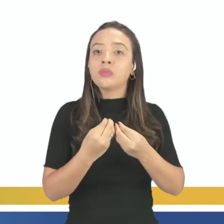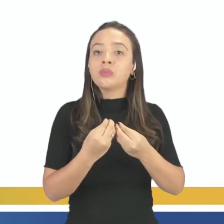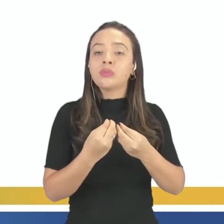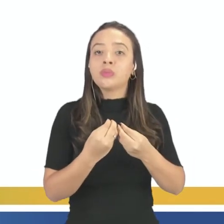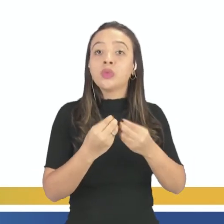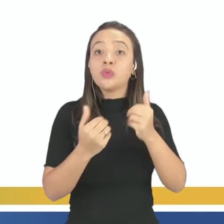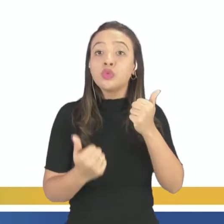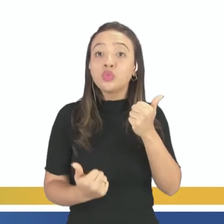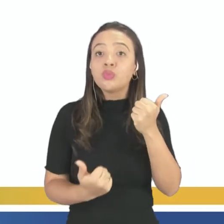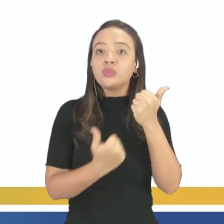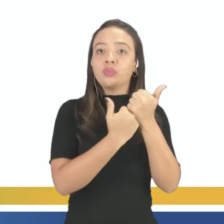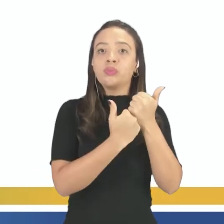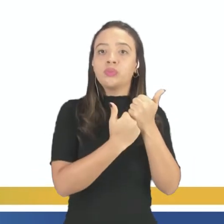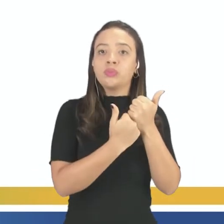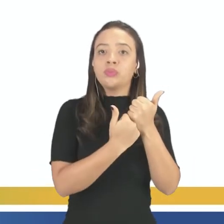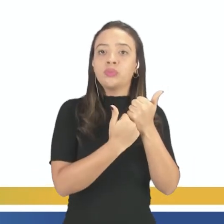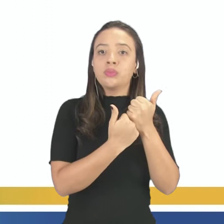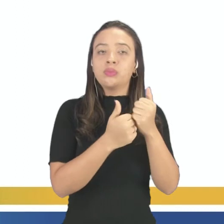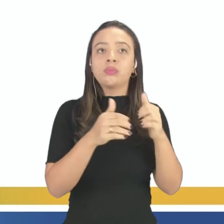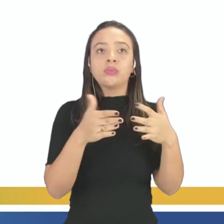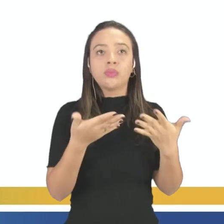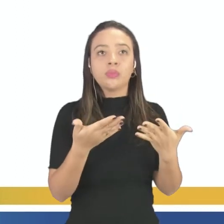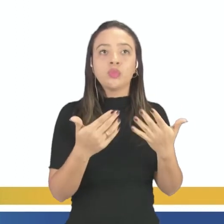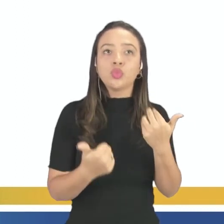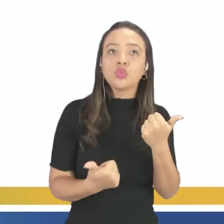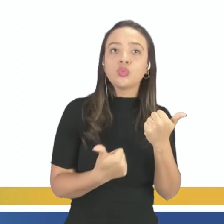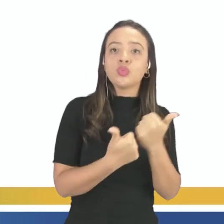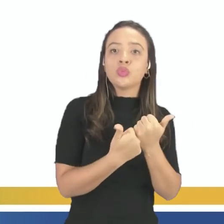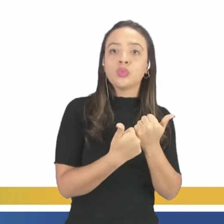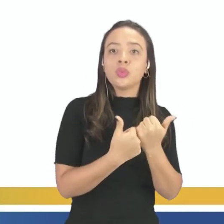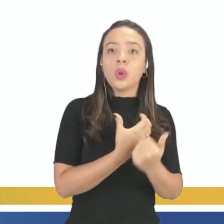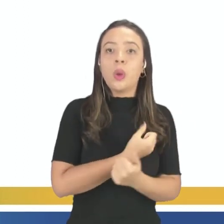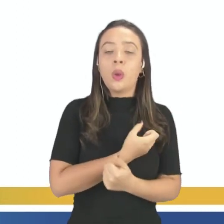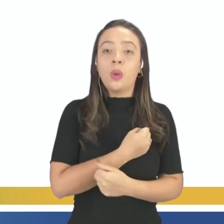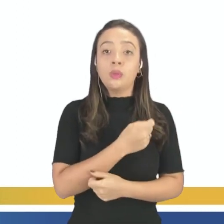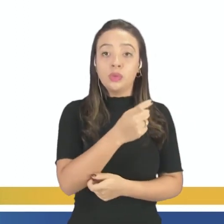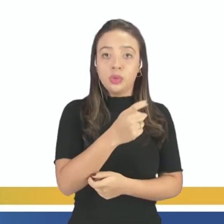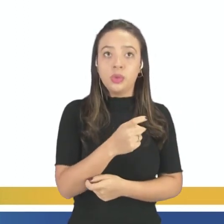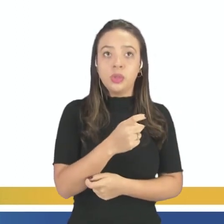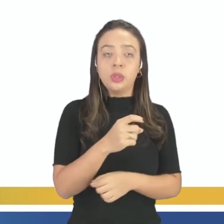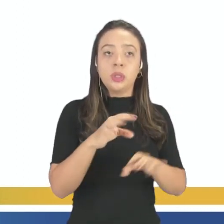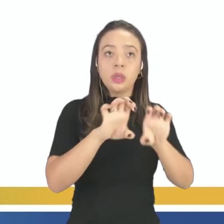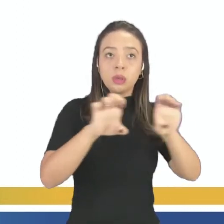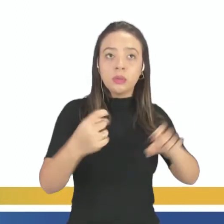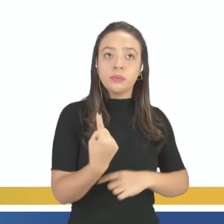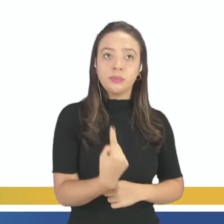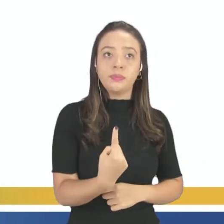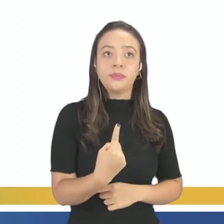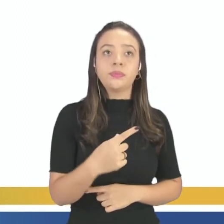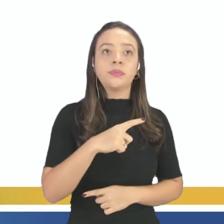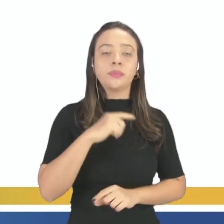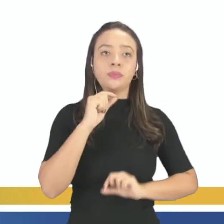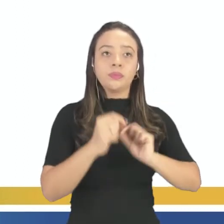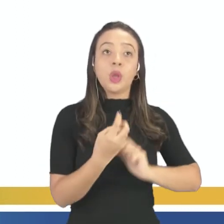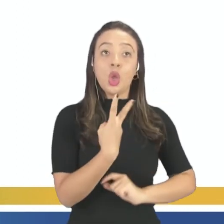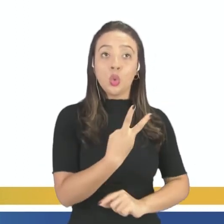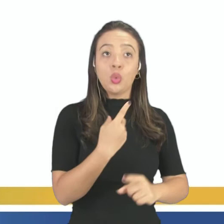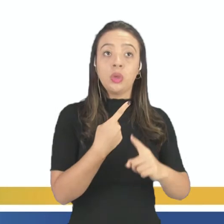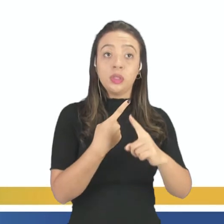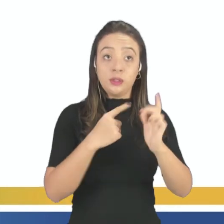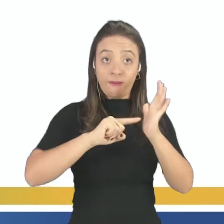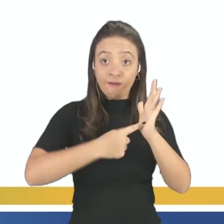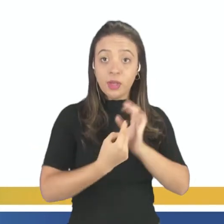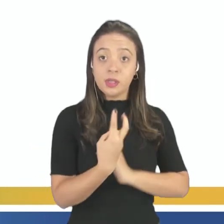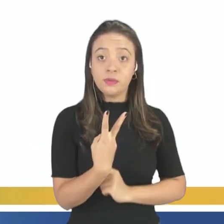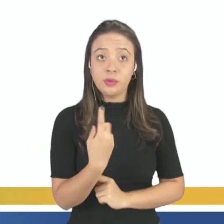substituição. Lembra? Então vamos substituir o valor de x na primeira equação. E aí nós vamos ter 2 vezes